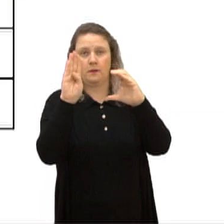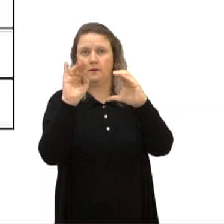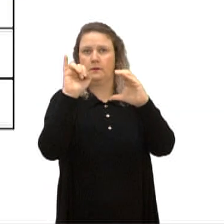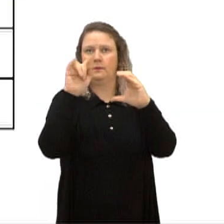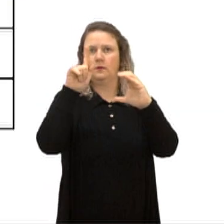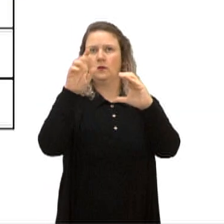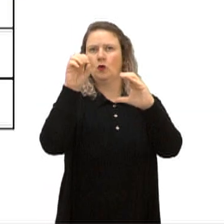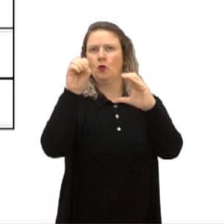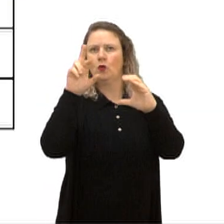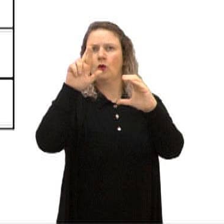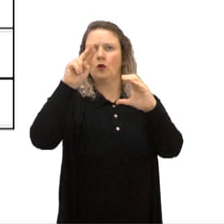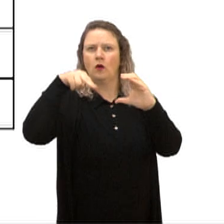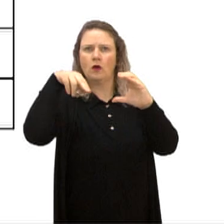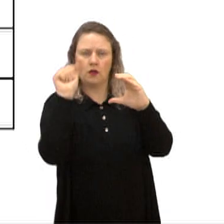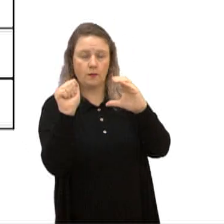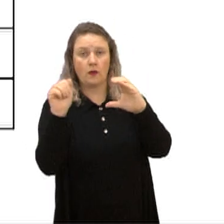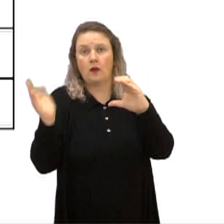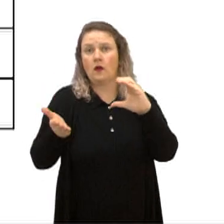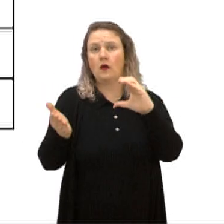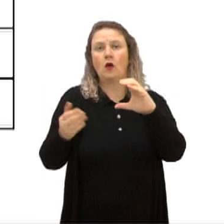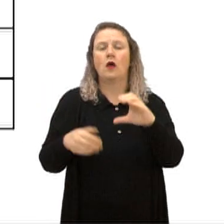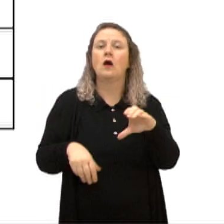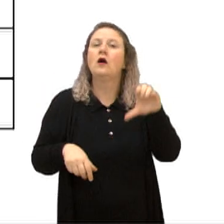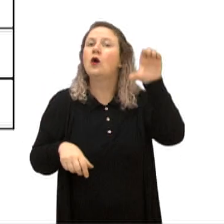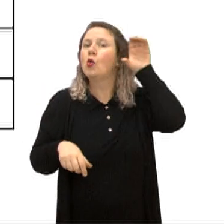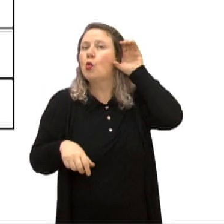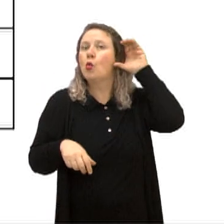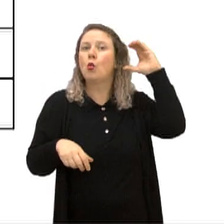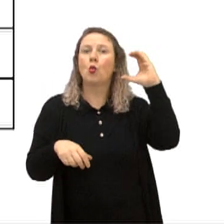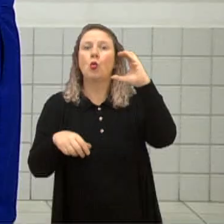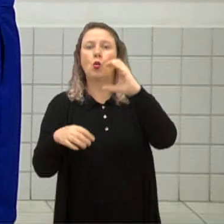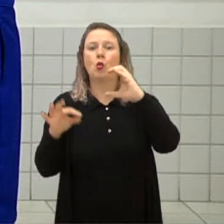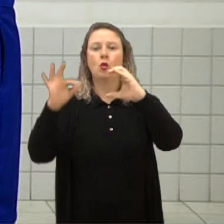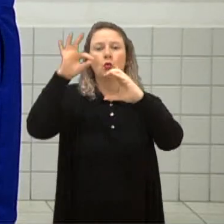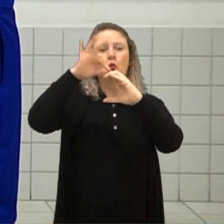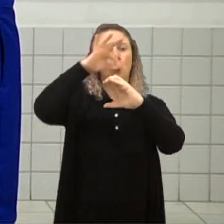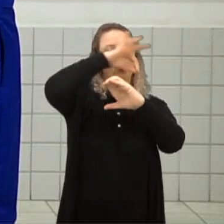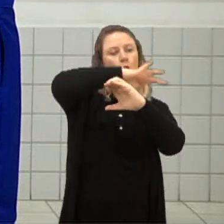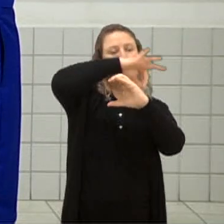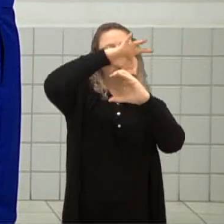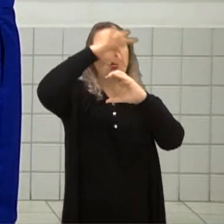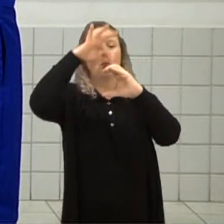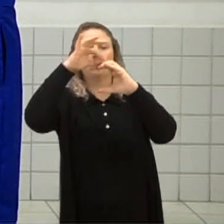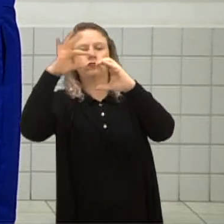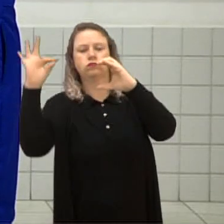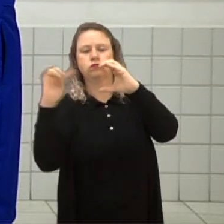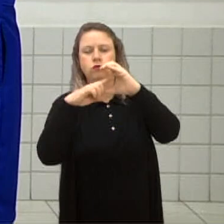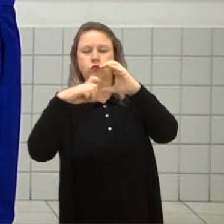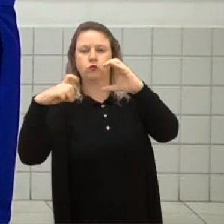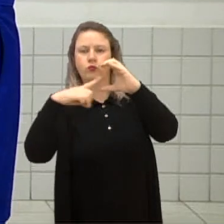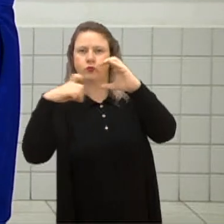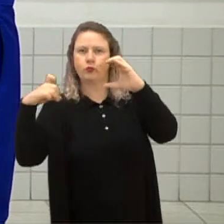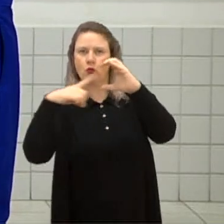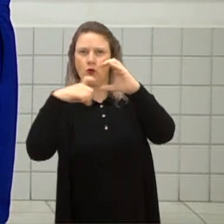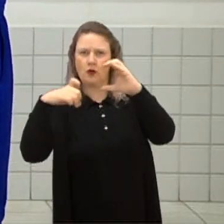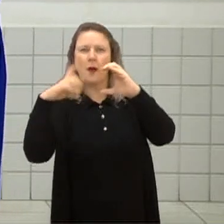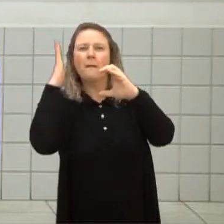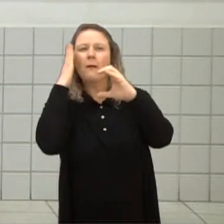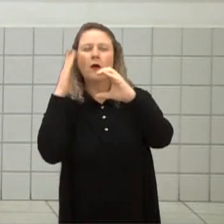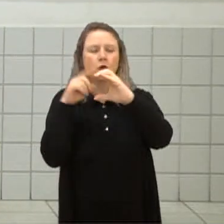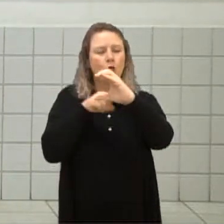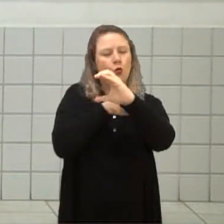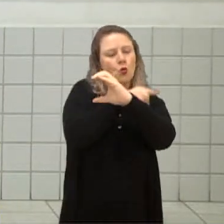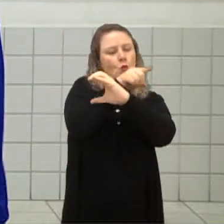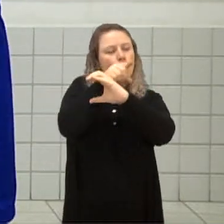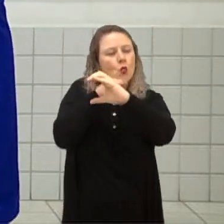perfeito. E a cóclea? Você já ouviu falar? Já, eu acho ela tão bonitinha. Porque ela tem um formato que lembra o quê? Um caracol, né? Perfeito.